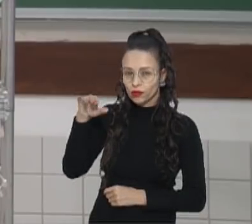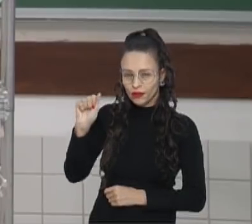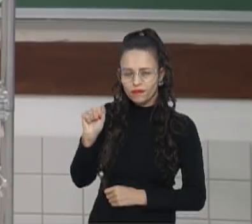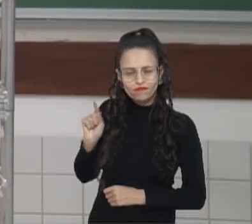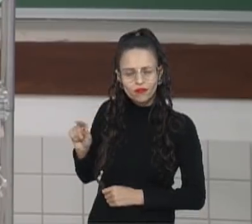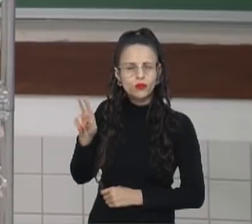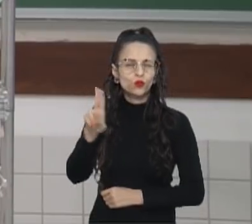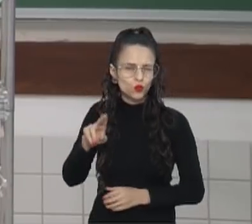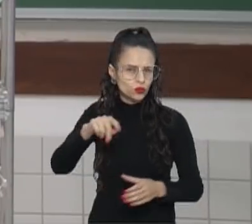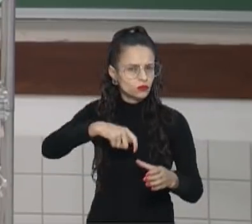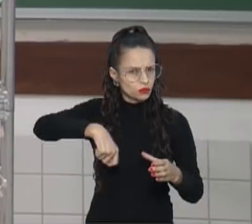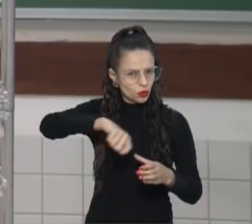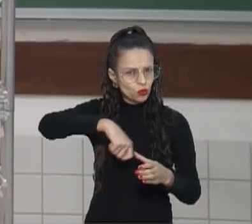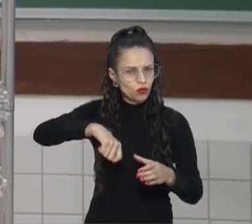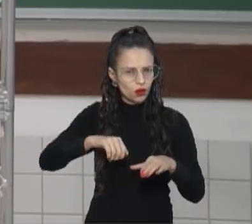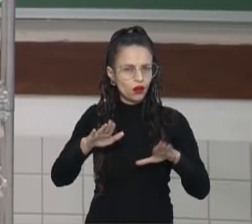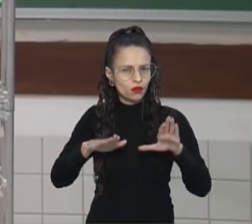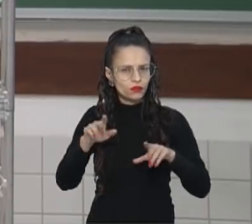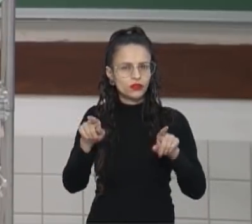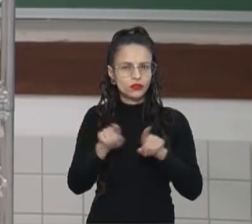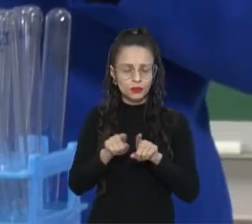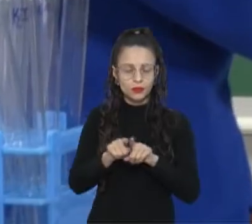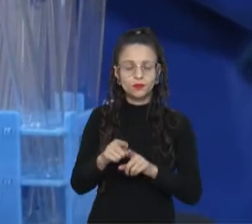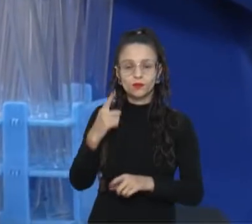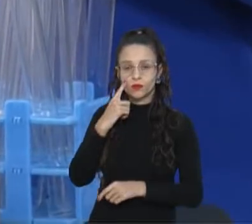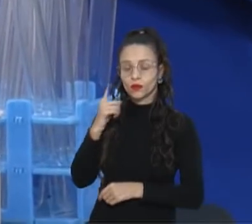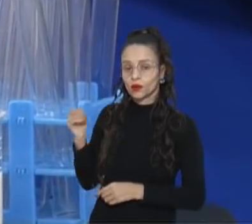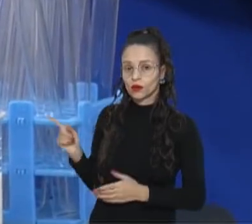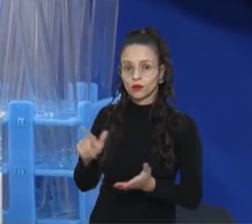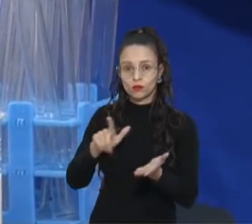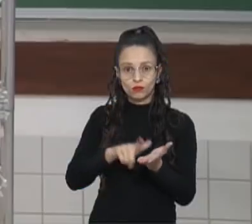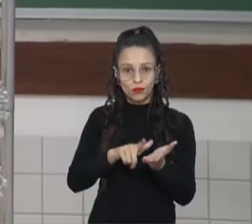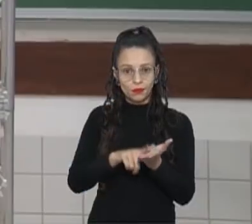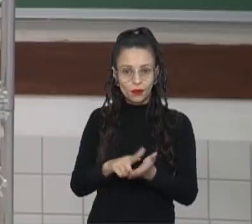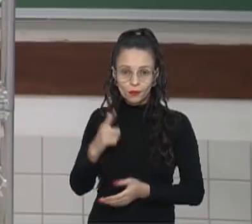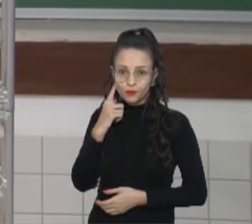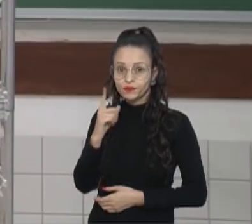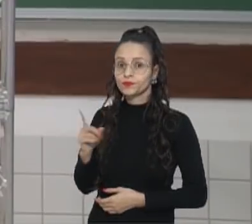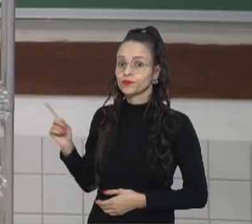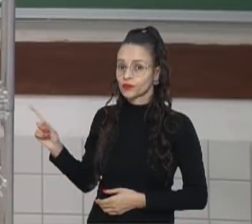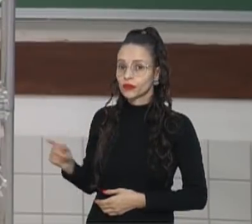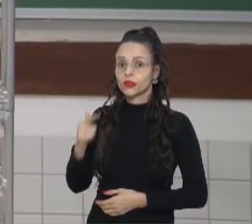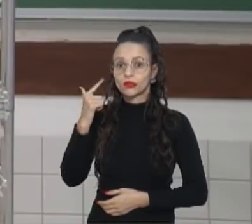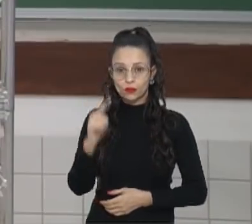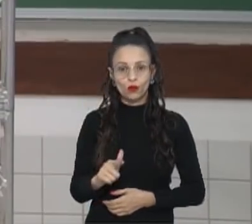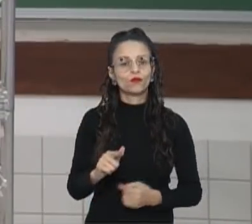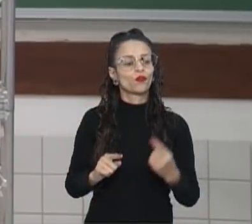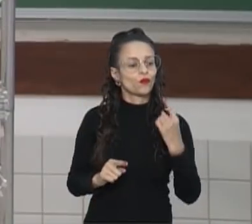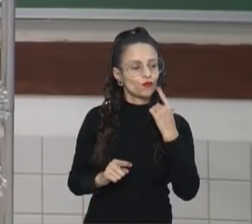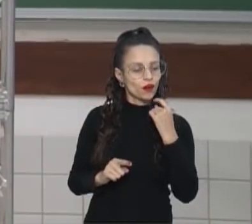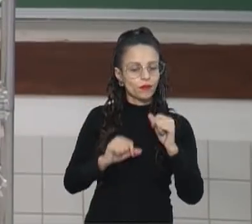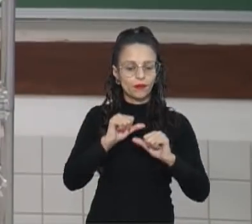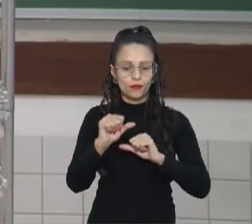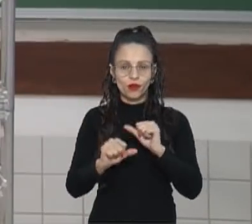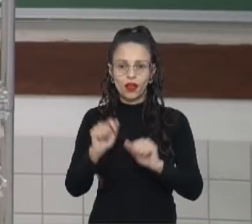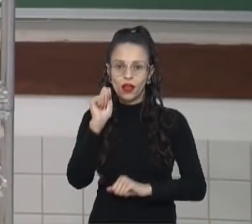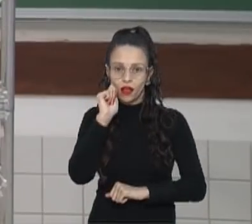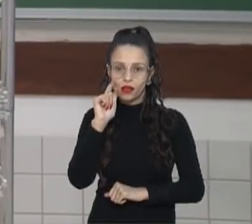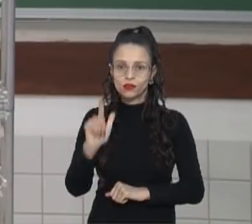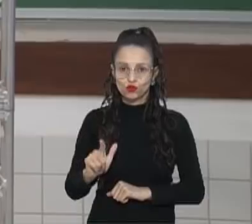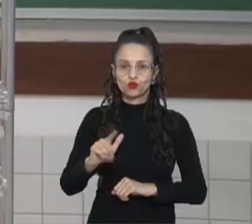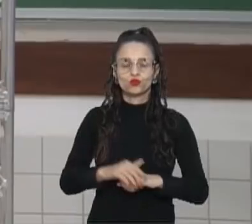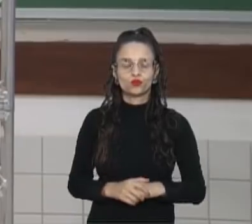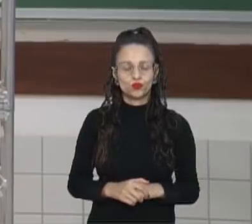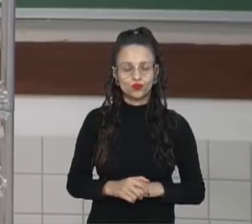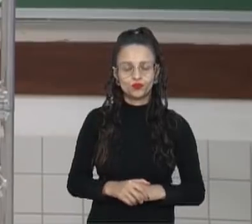culinárias. Papel de tornassol. Olá, de novo, o vermelho ficando azul.